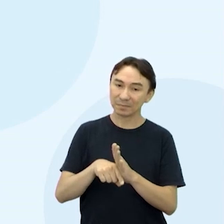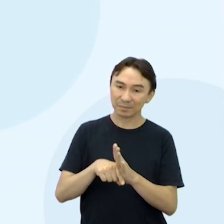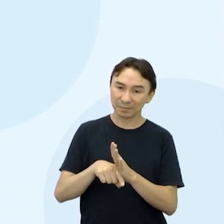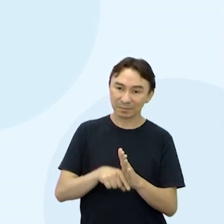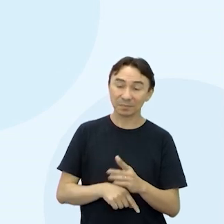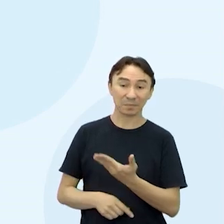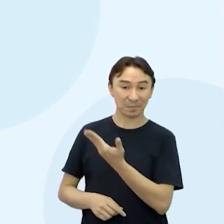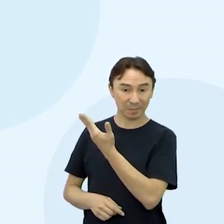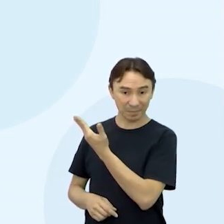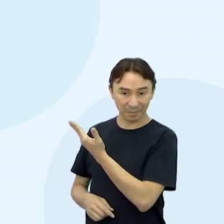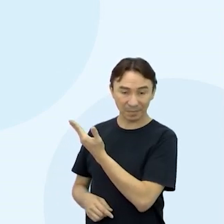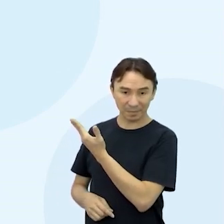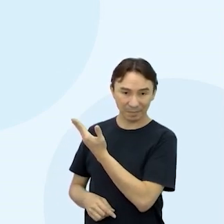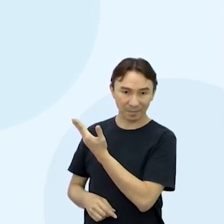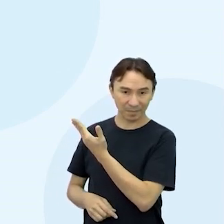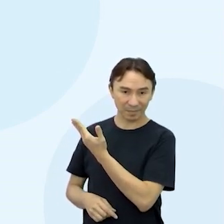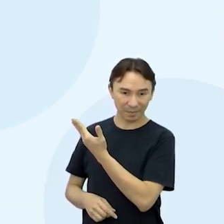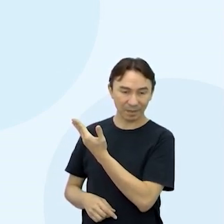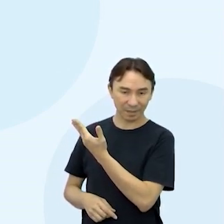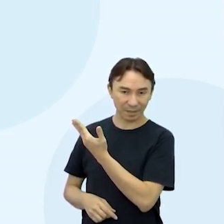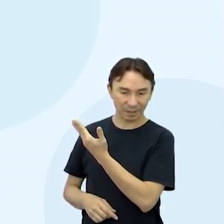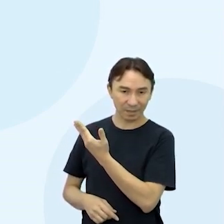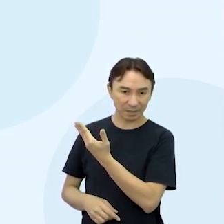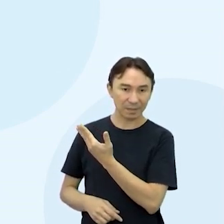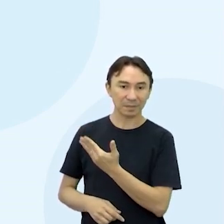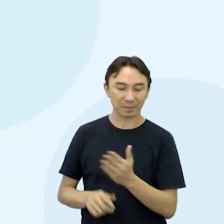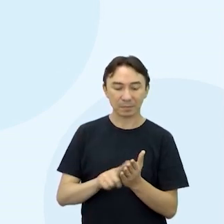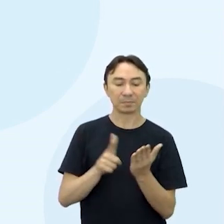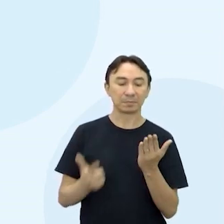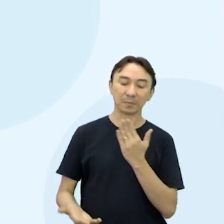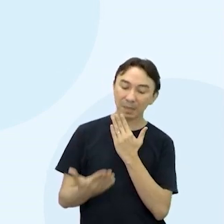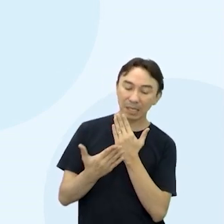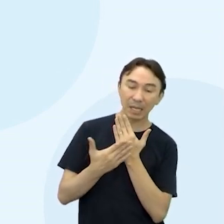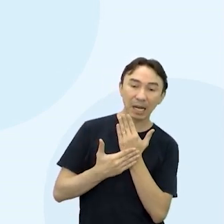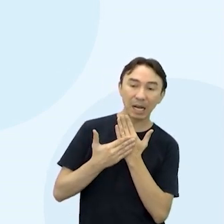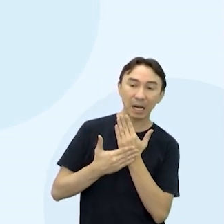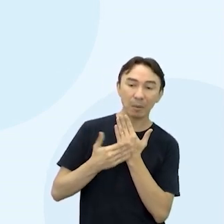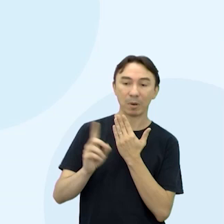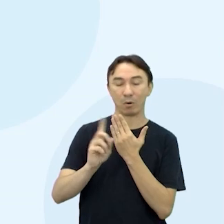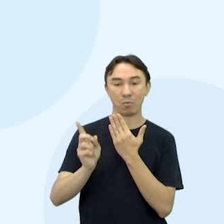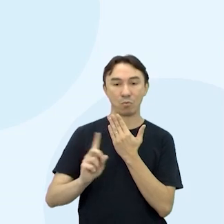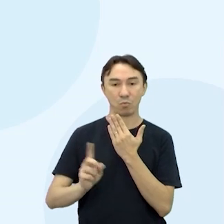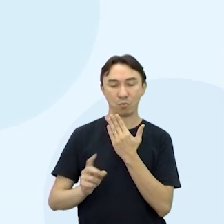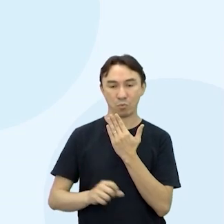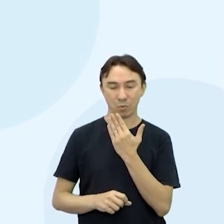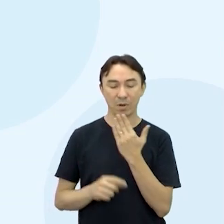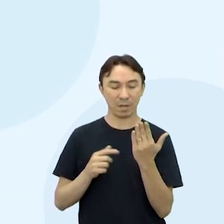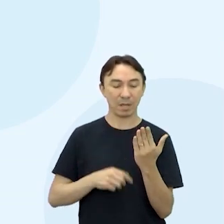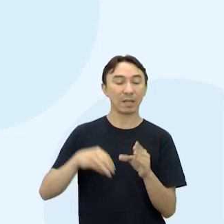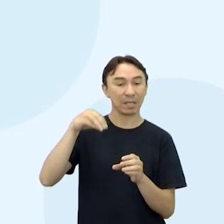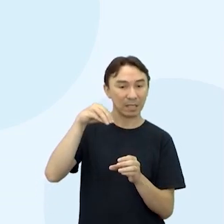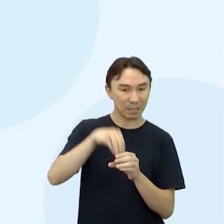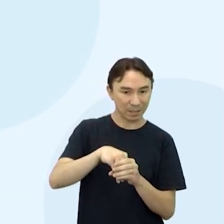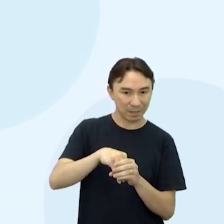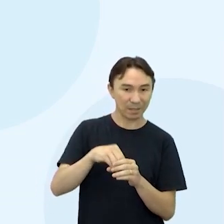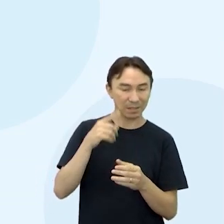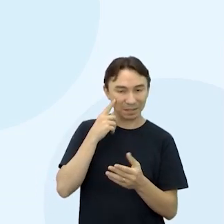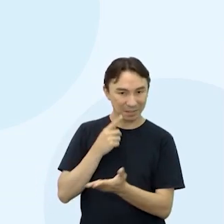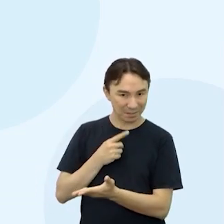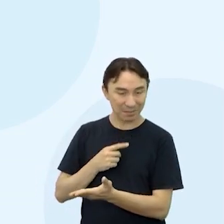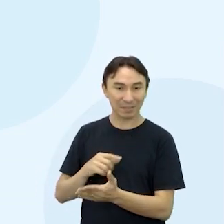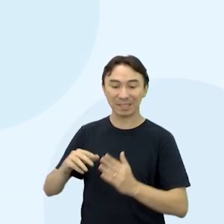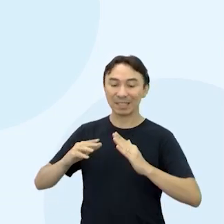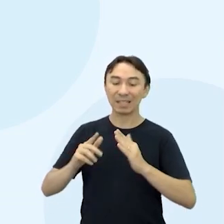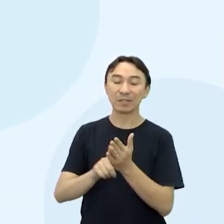para vocês, não a capa. Essa aí não é a capa do jornal. Aí é para vocês perceberem como funciona uma editoria.